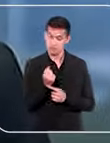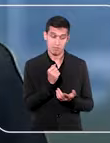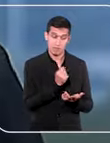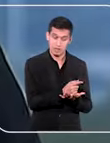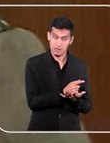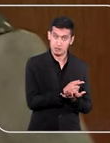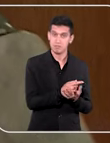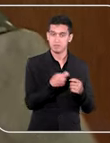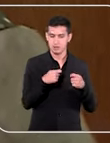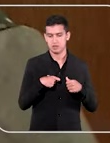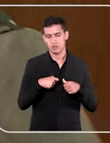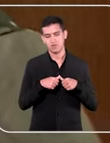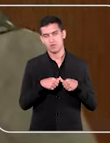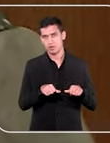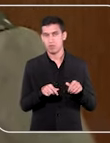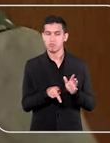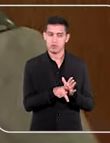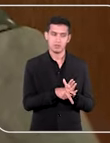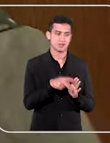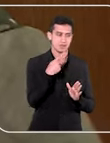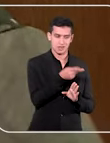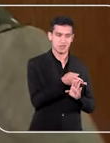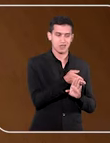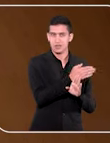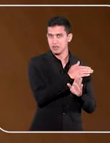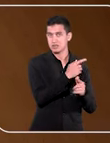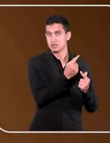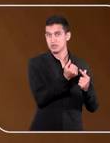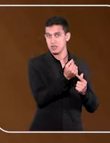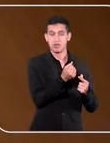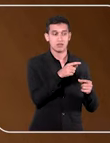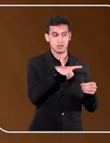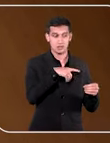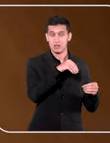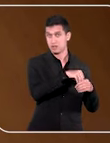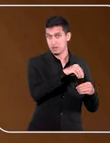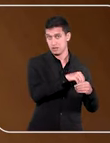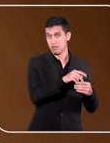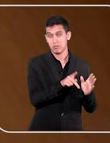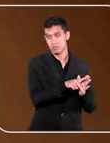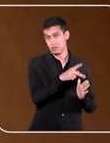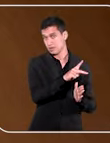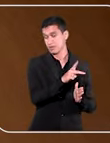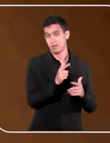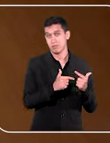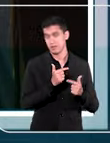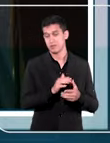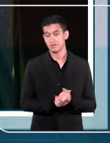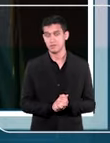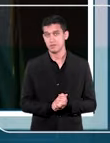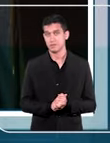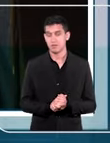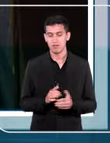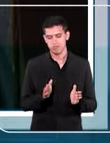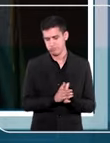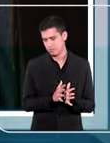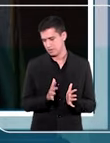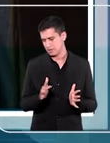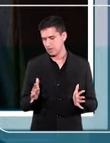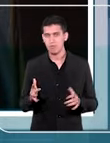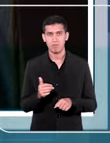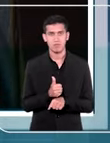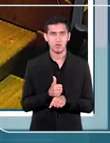neste caso, deve ser fixada de acordo com o soldo que ele percebia na ativa. Uma